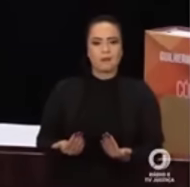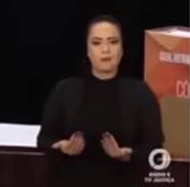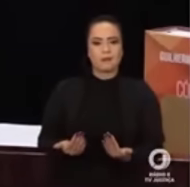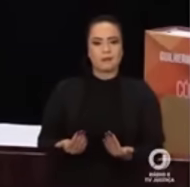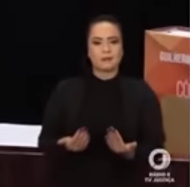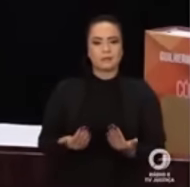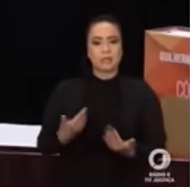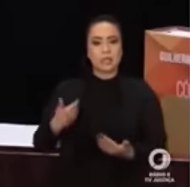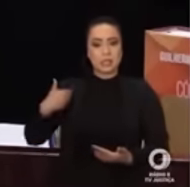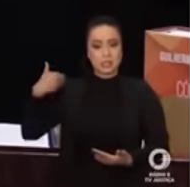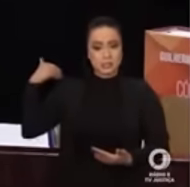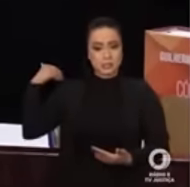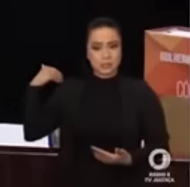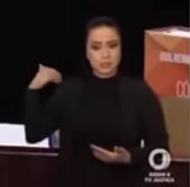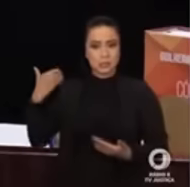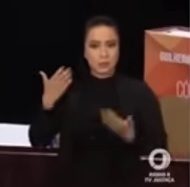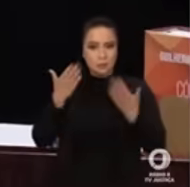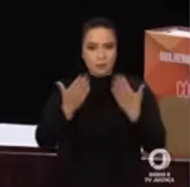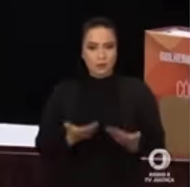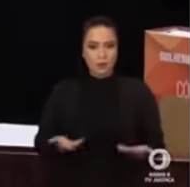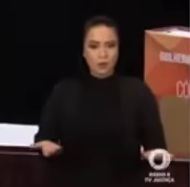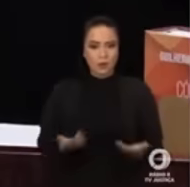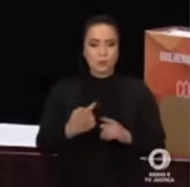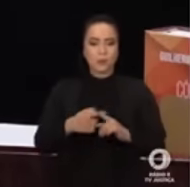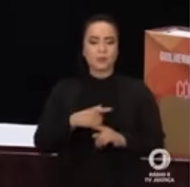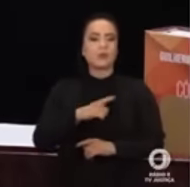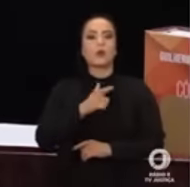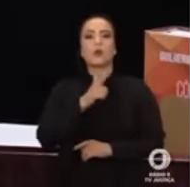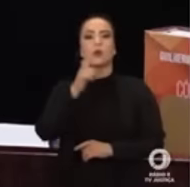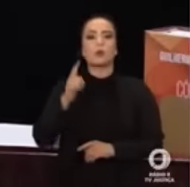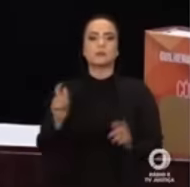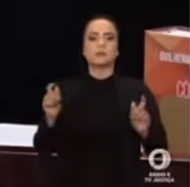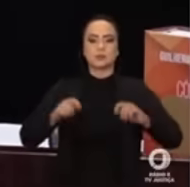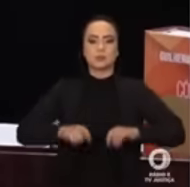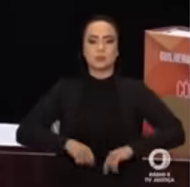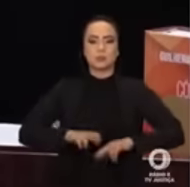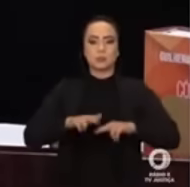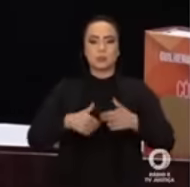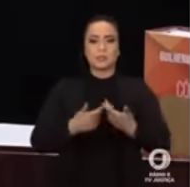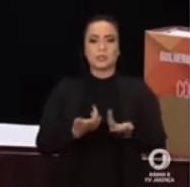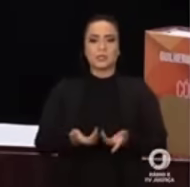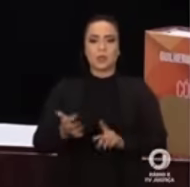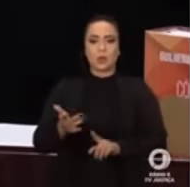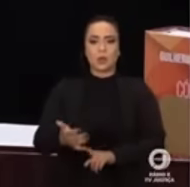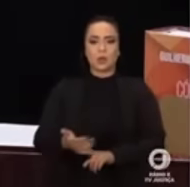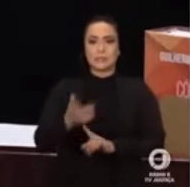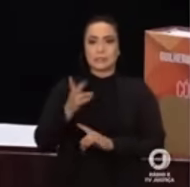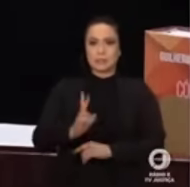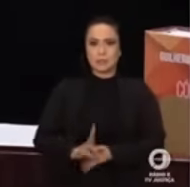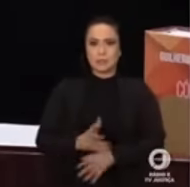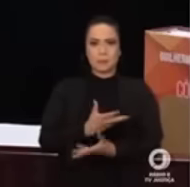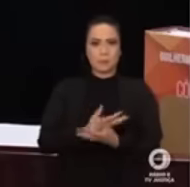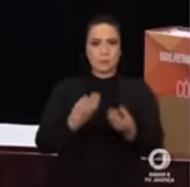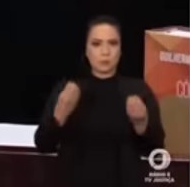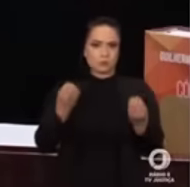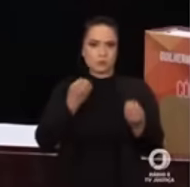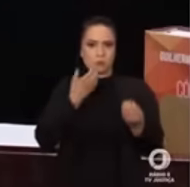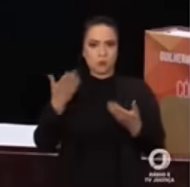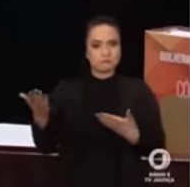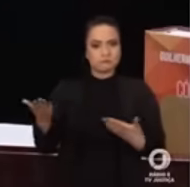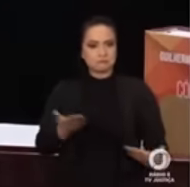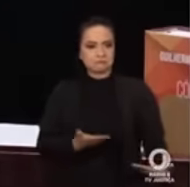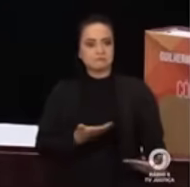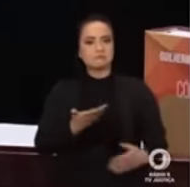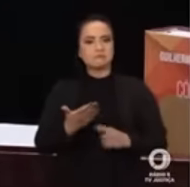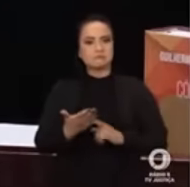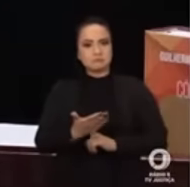de antes, porque nós temos outras possibilidades e, para isso, a tecnologia, que é sempre muito bem-vinda no sentido de auxiliar